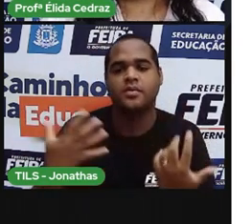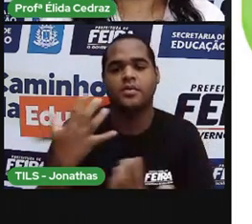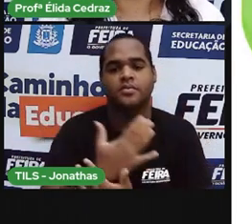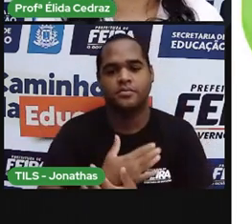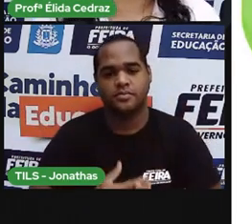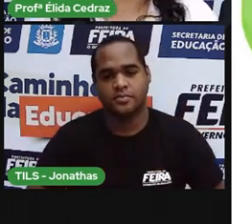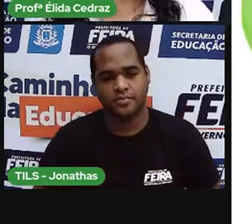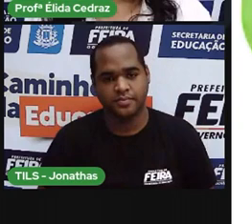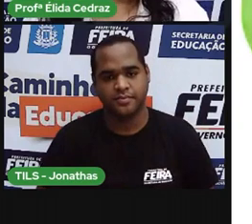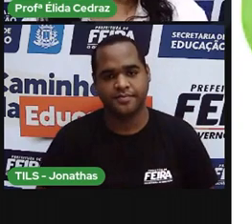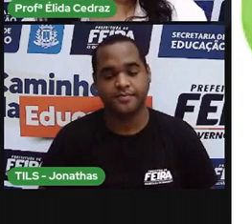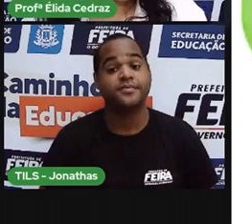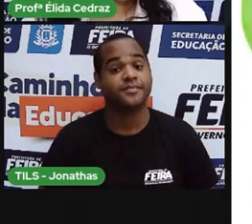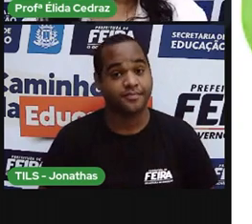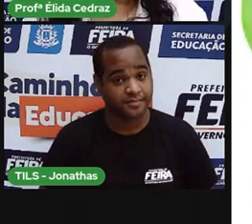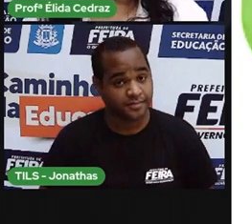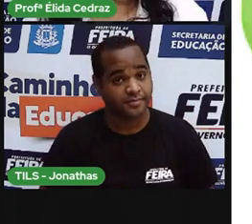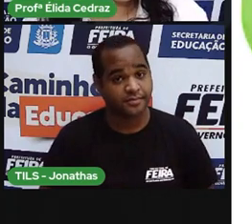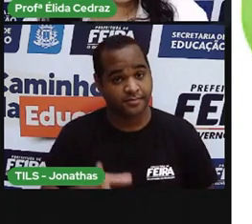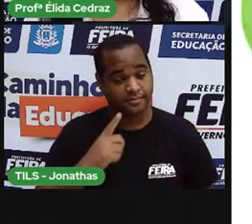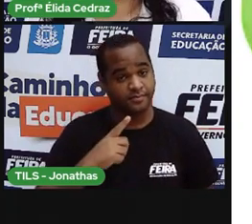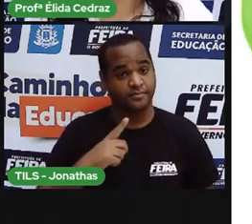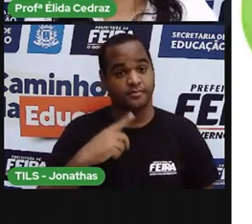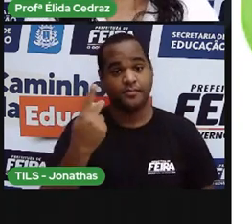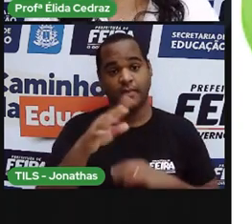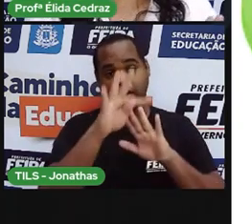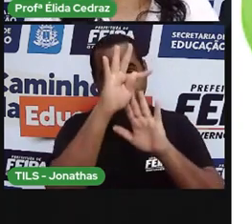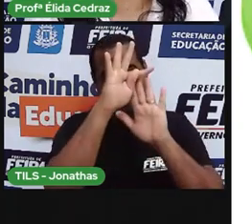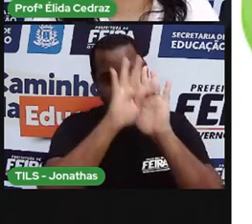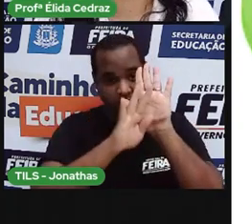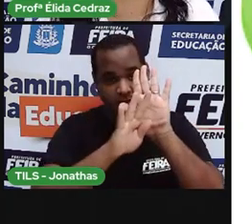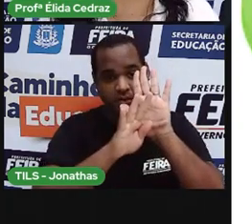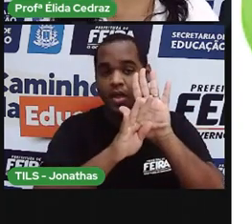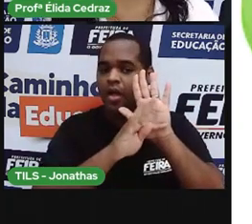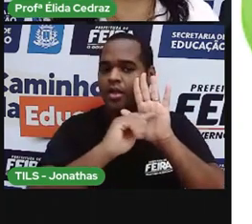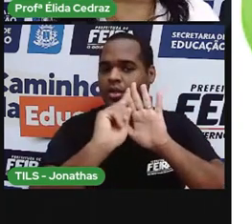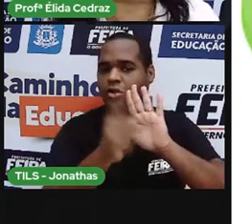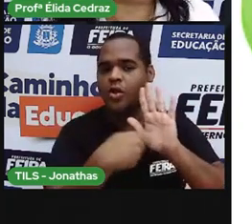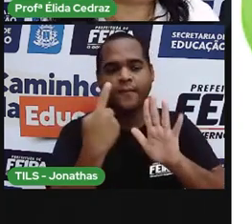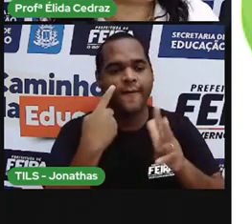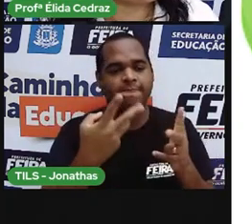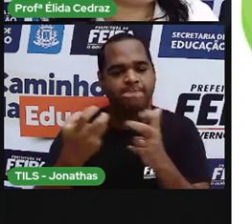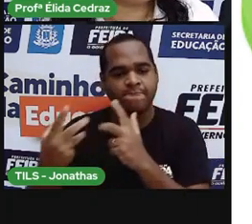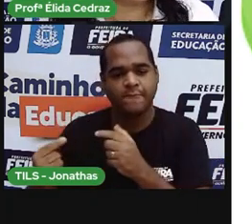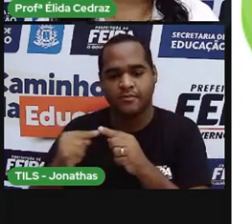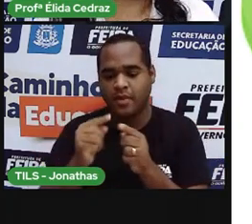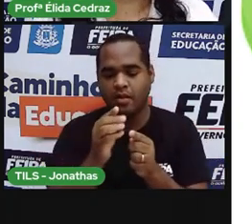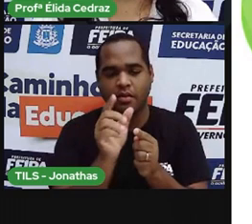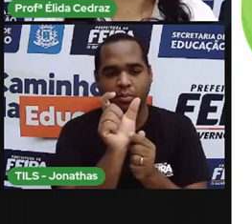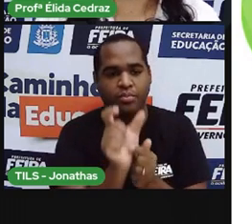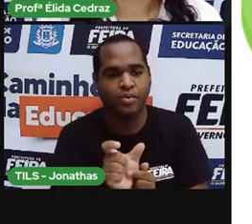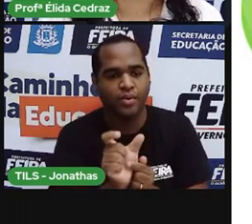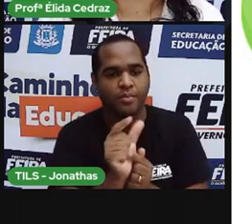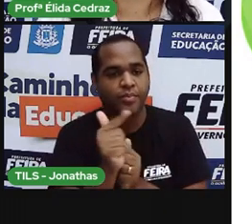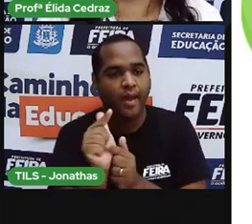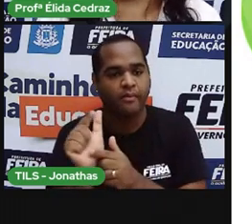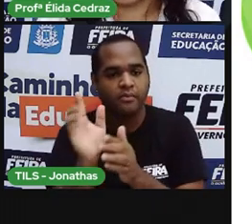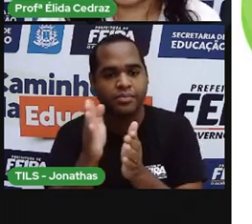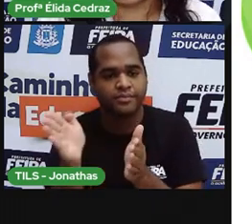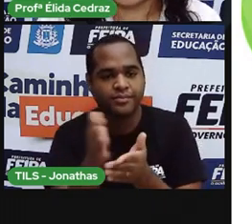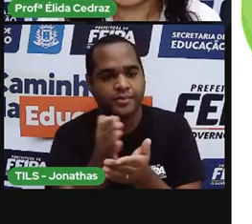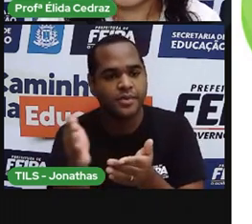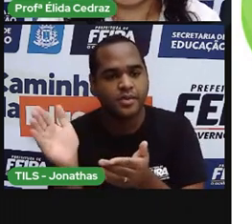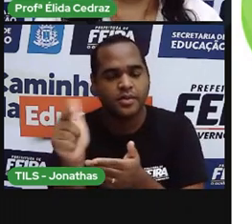Isso mesmo. Esse texto que nós lemos, que estava sem a segmentação, e depois